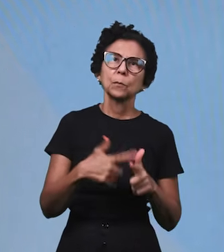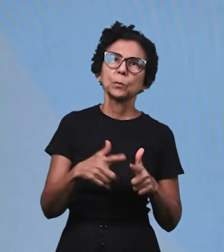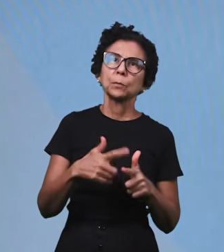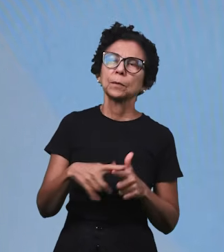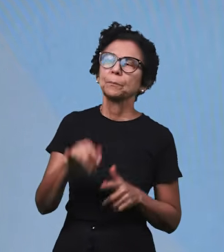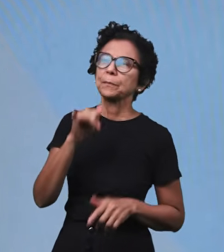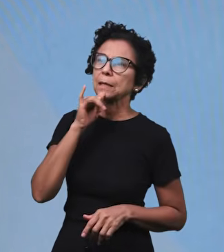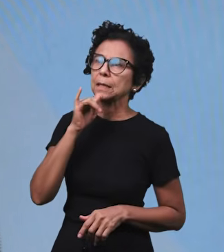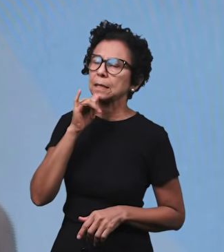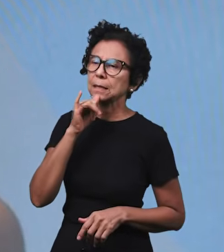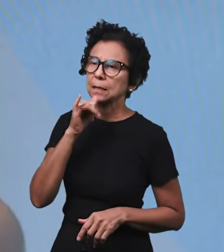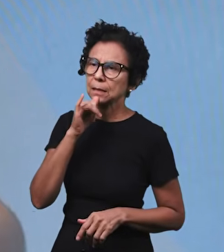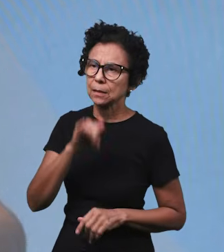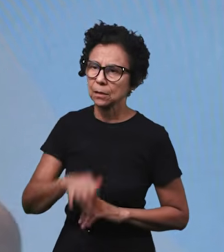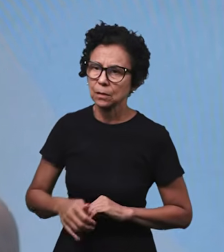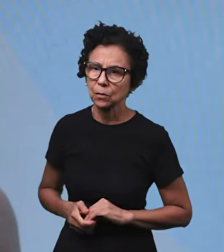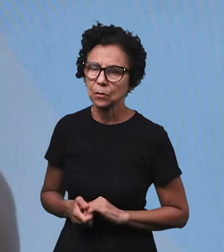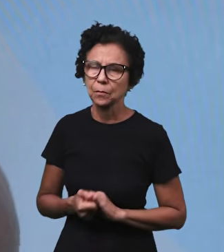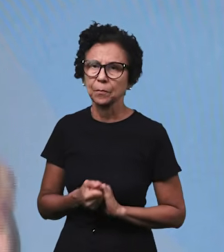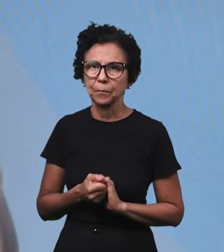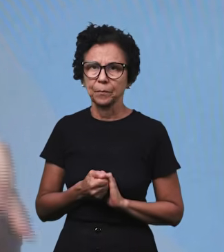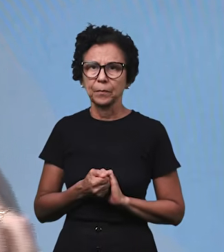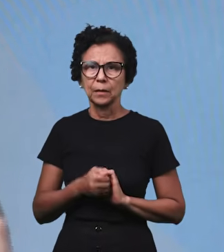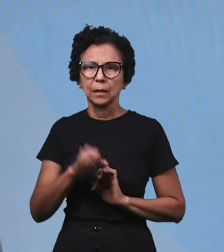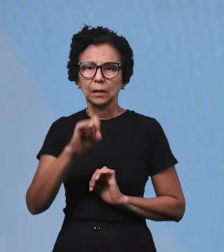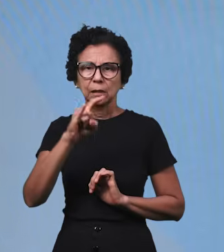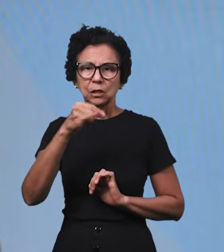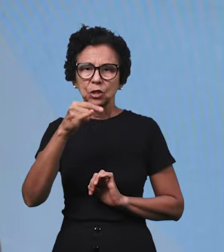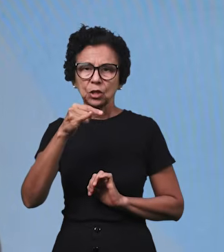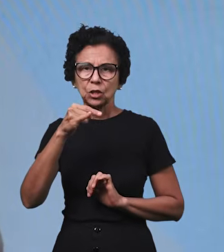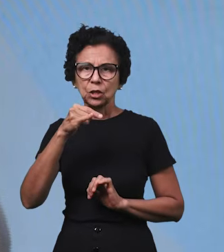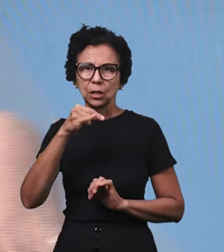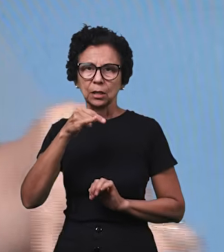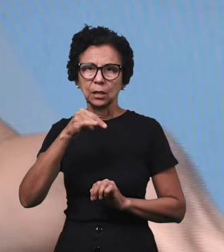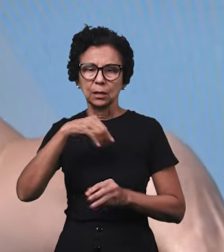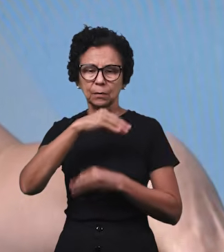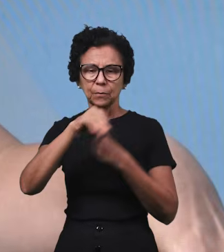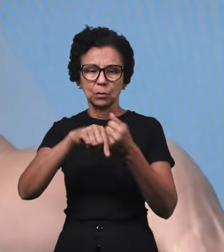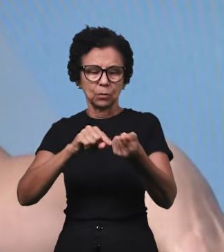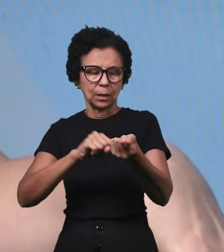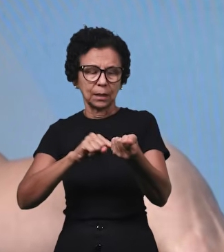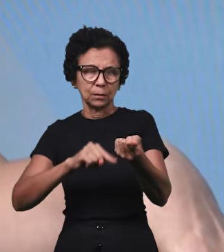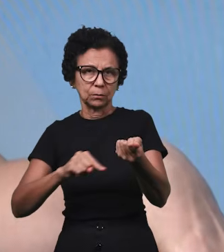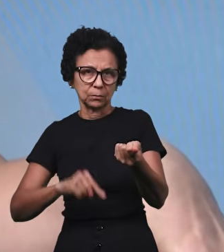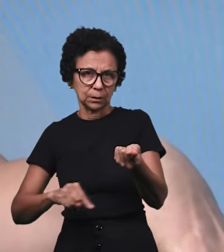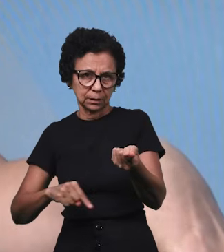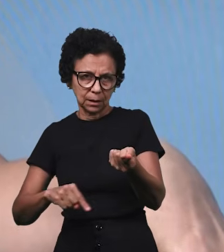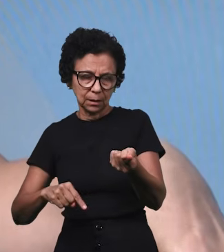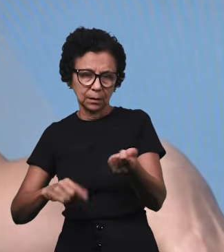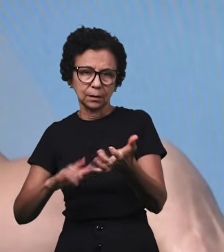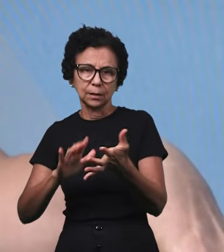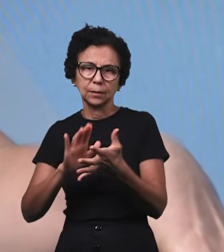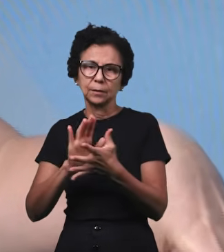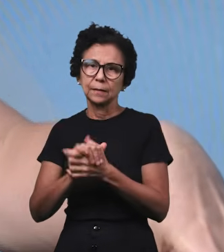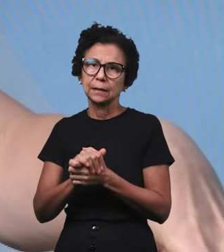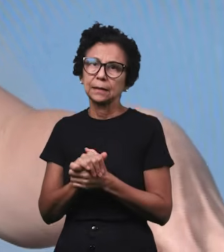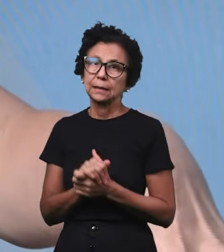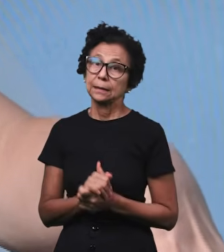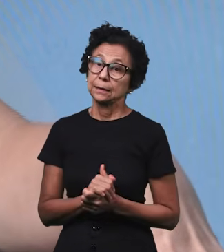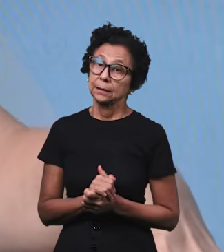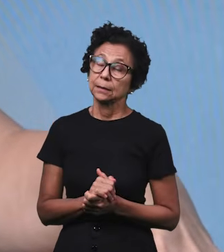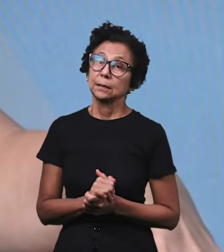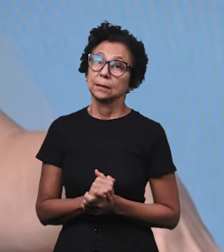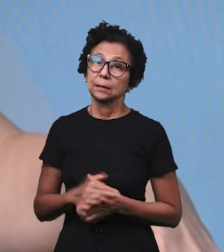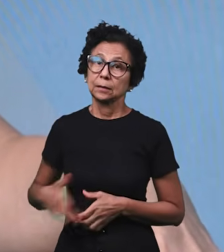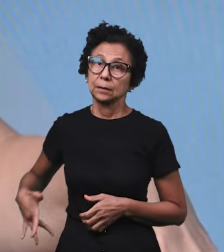por exemplo, uma hematúria, que é sangue na urina, e tem mais de 90 ml minuto de função renal, você tem uma